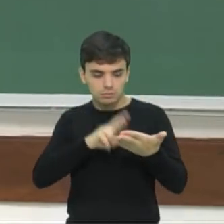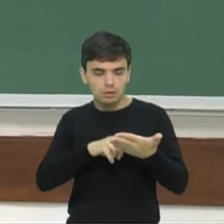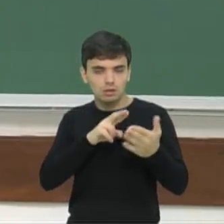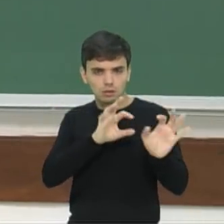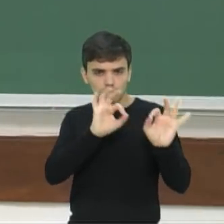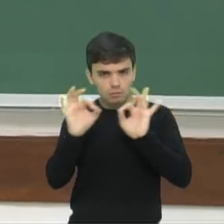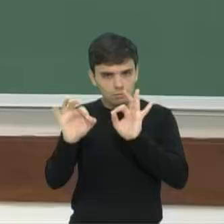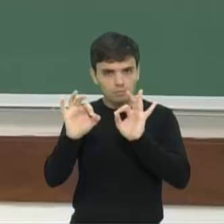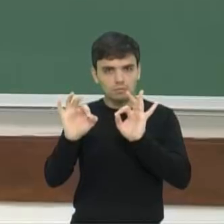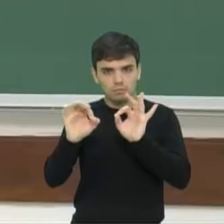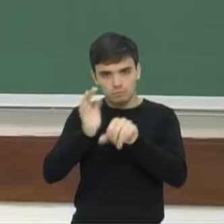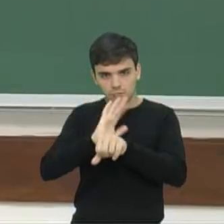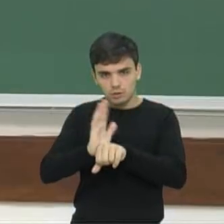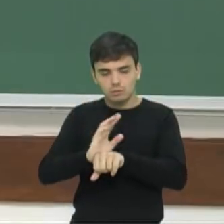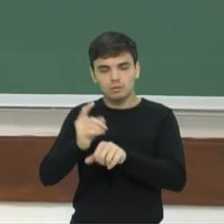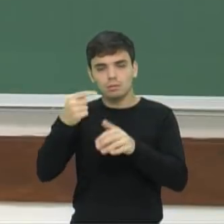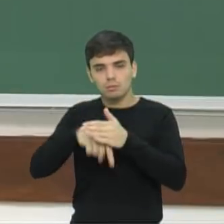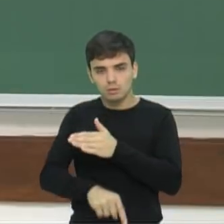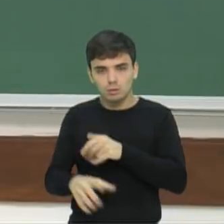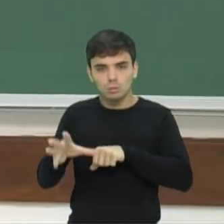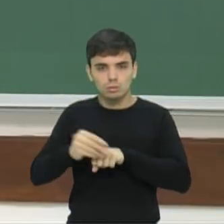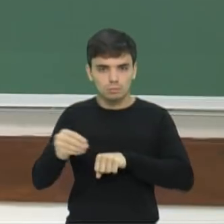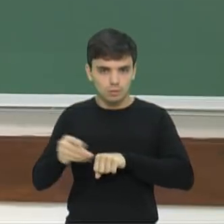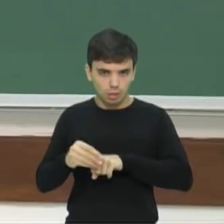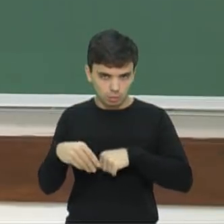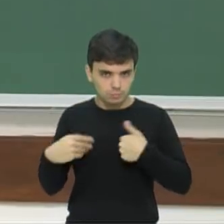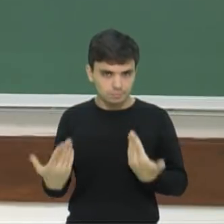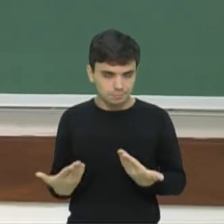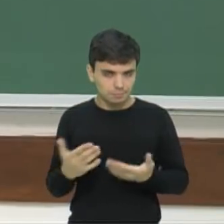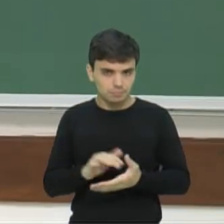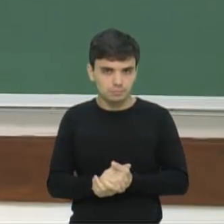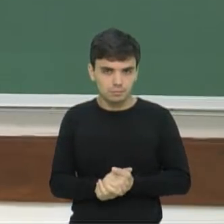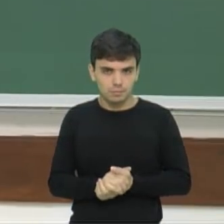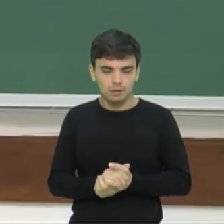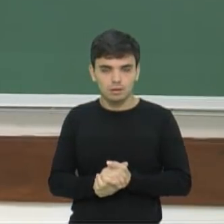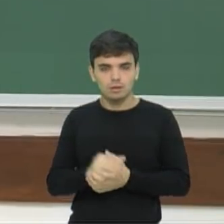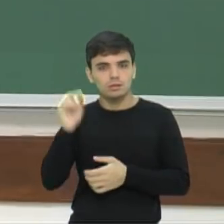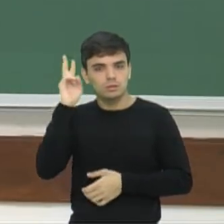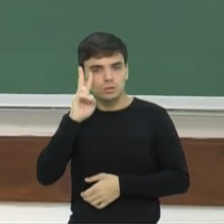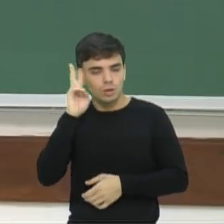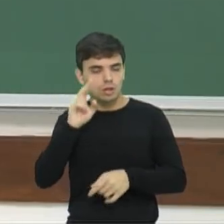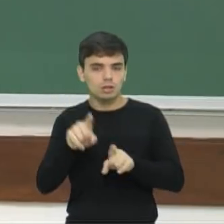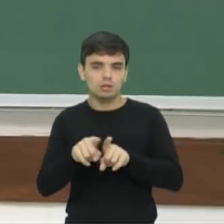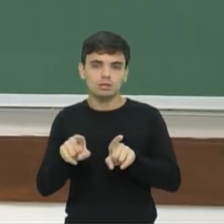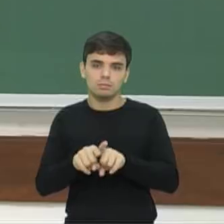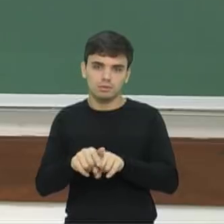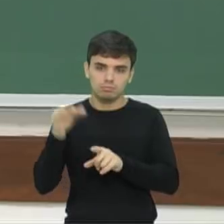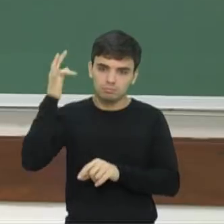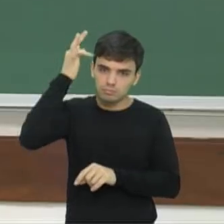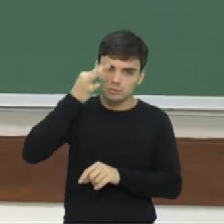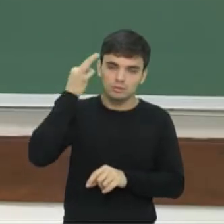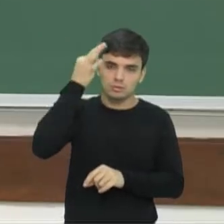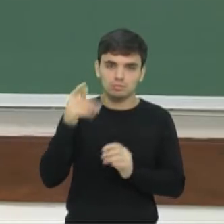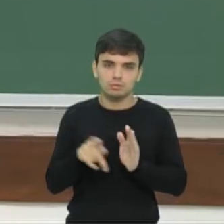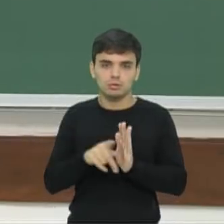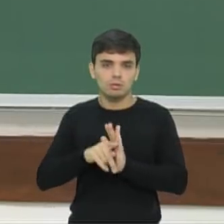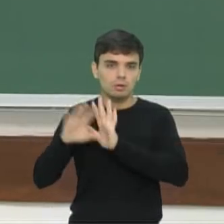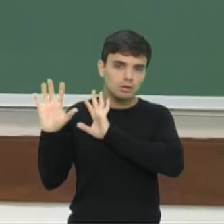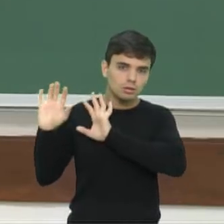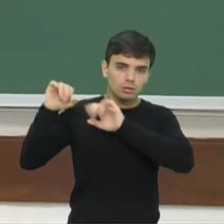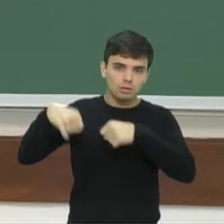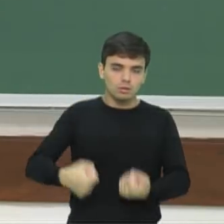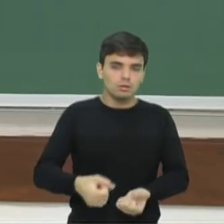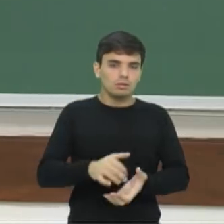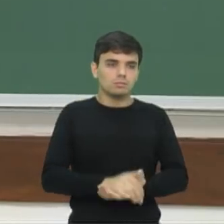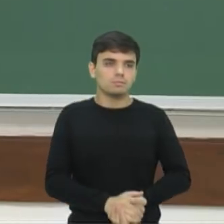o conhecimento da modalidade, a parte histórica e a parte, os princípios filosóficos do judô, que fica aqui para